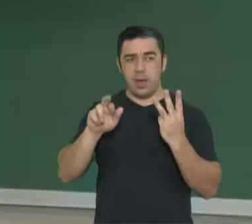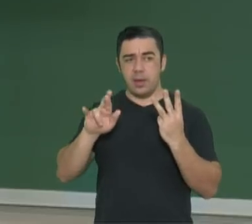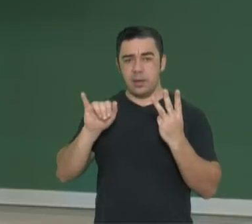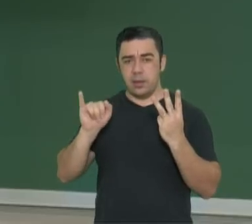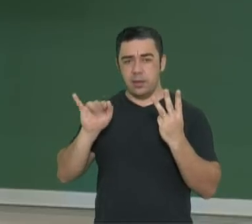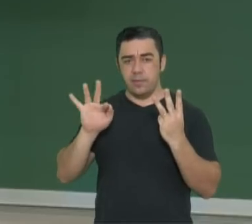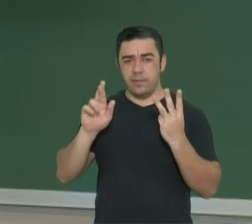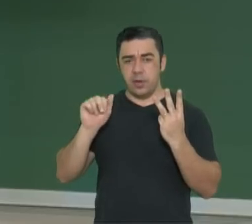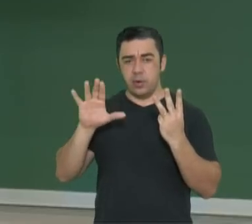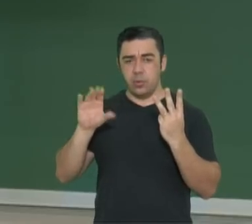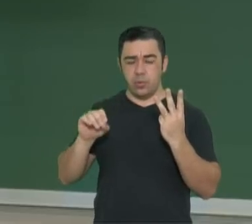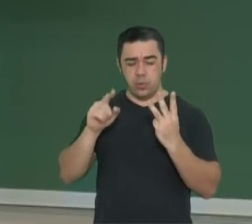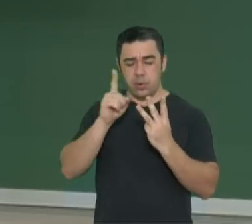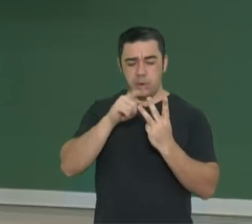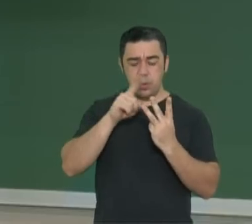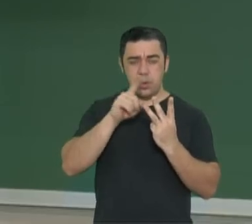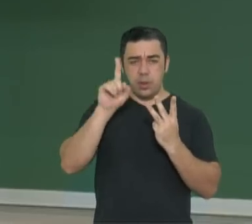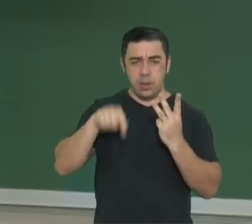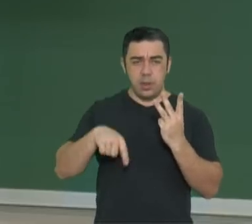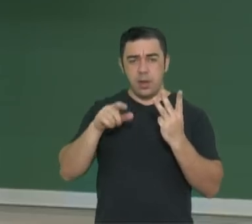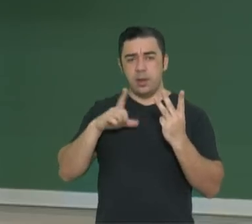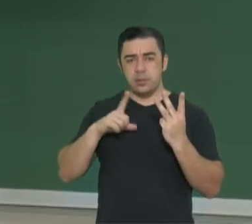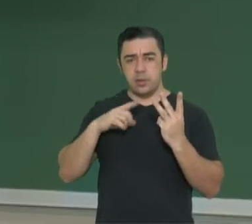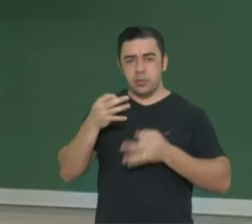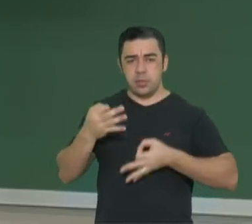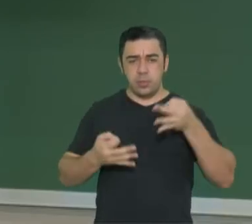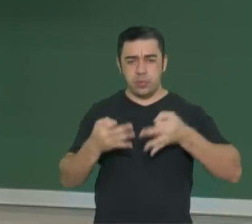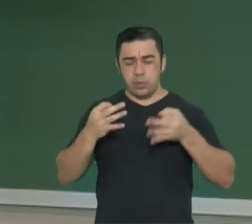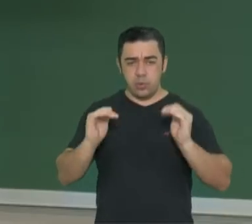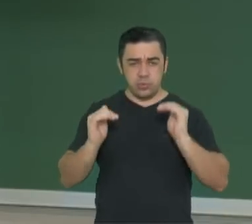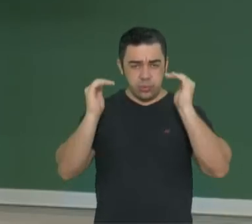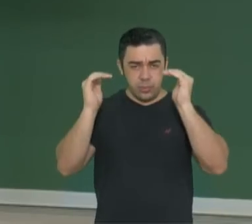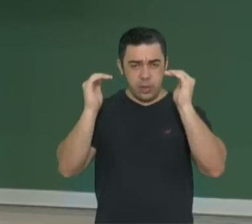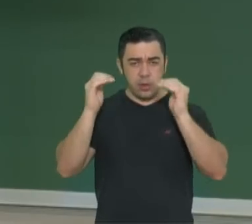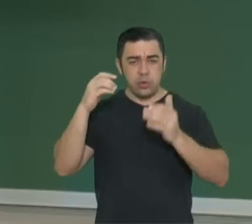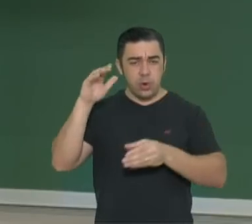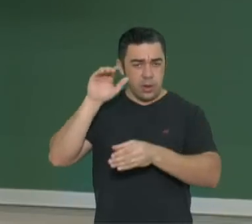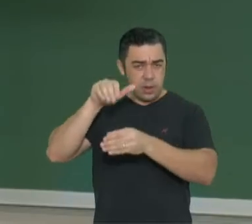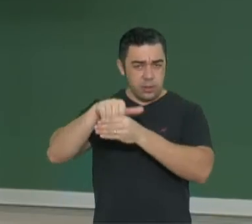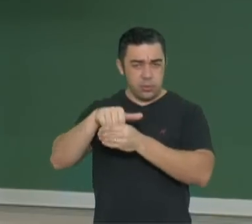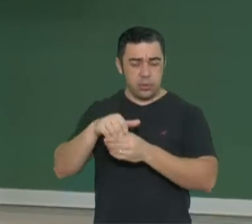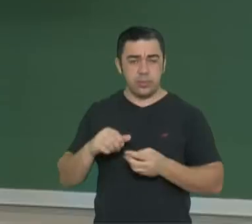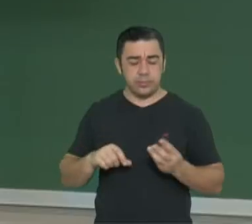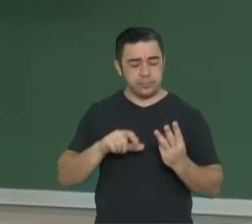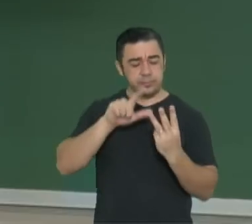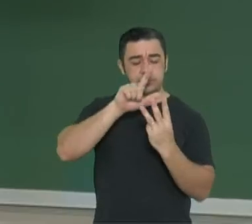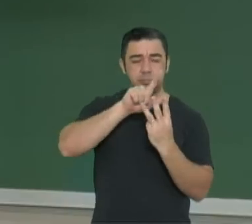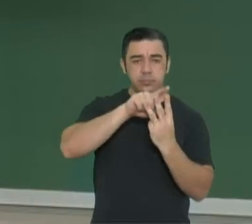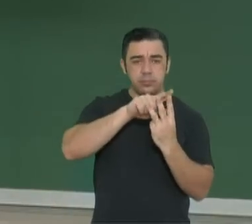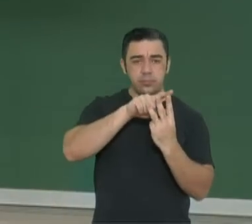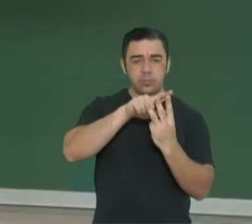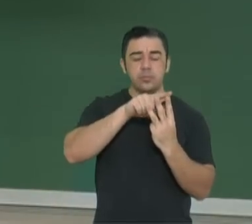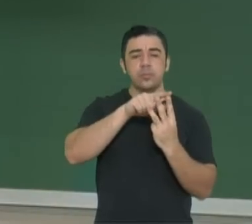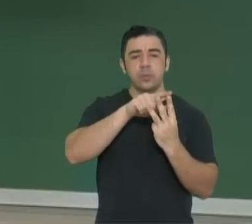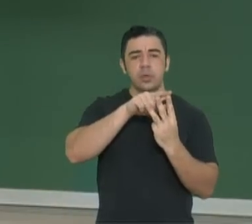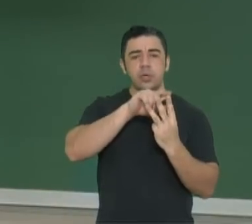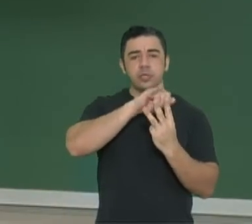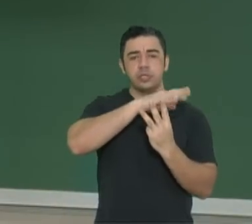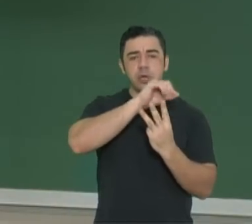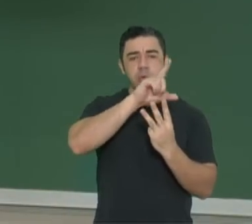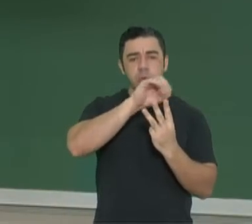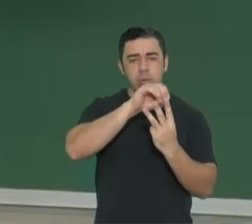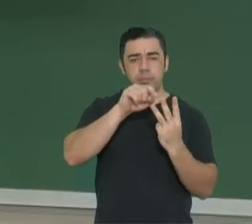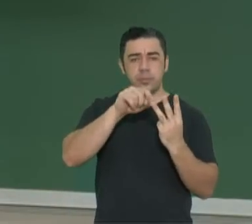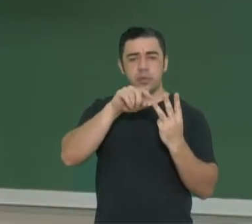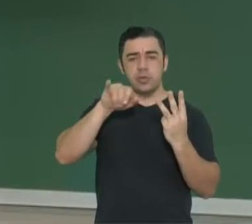do Tribunal Superior Eleitoral, Jânio Quadros e João Goulart. Então, eles aí se cumprimentando.